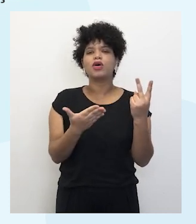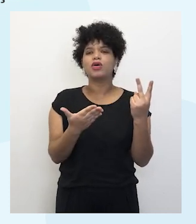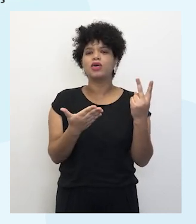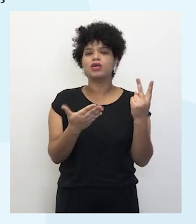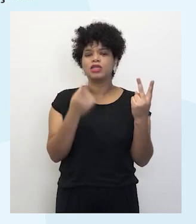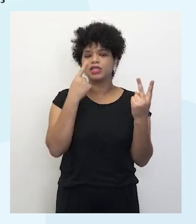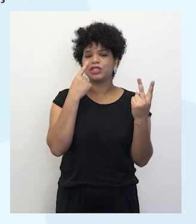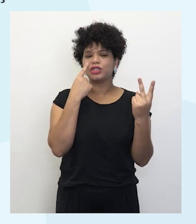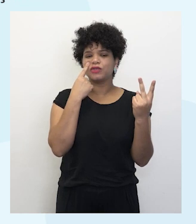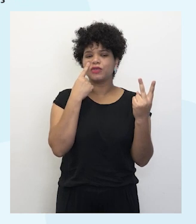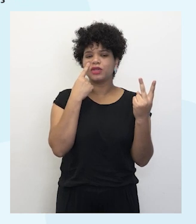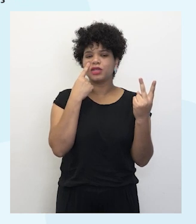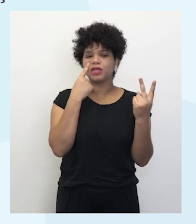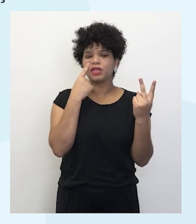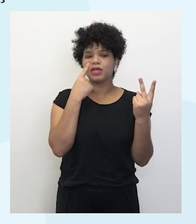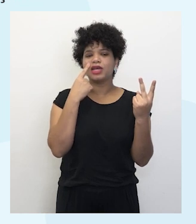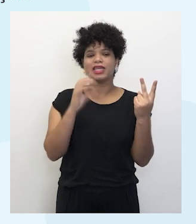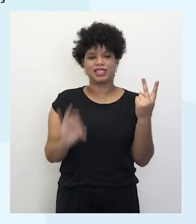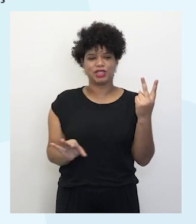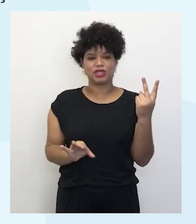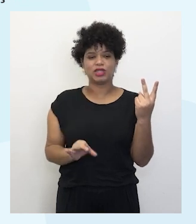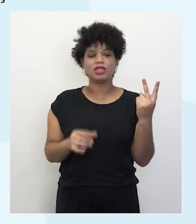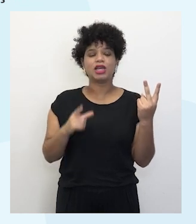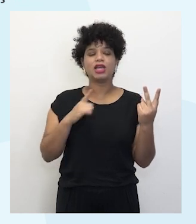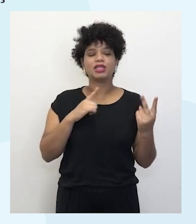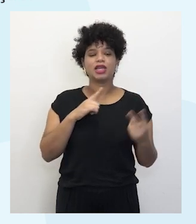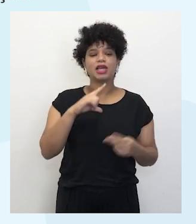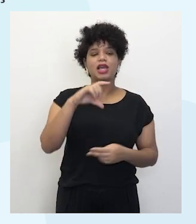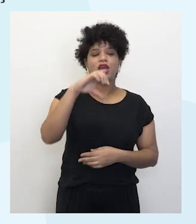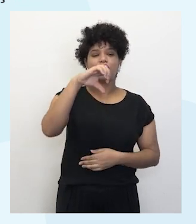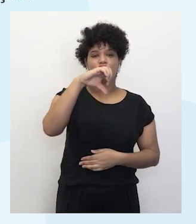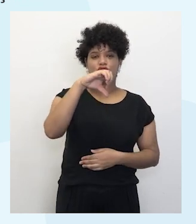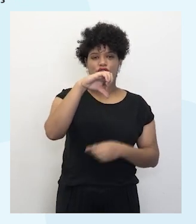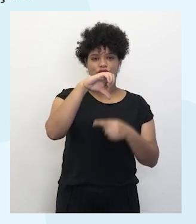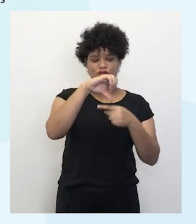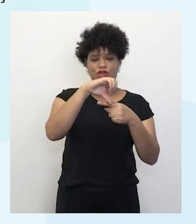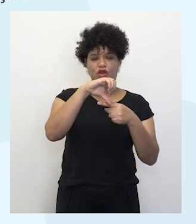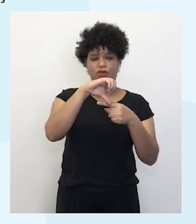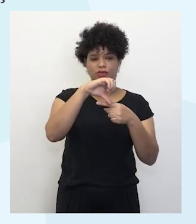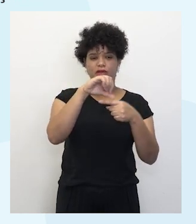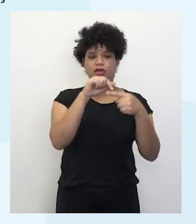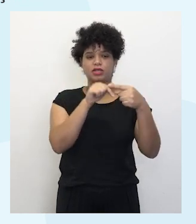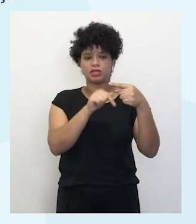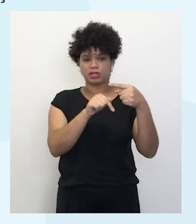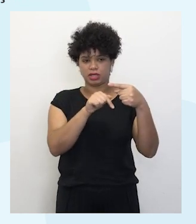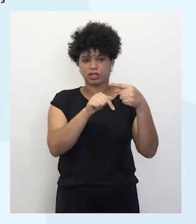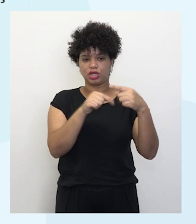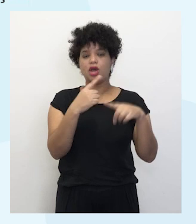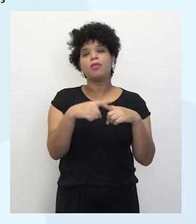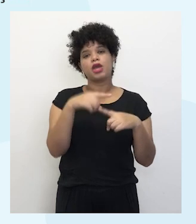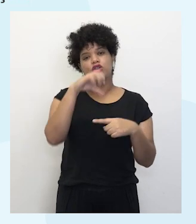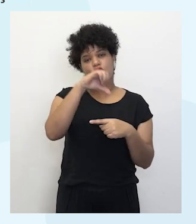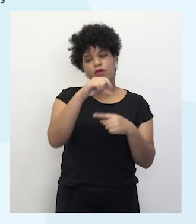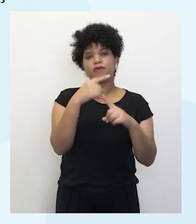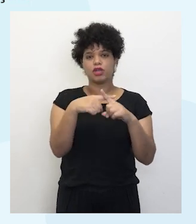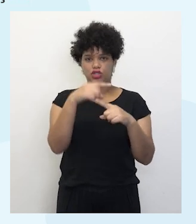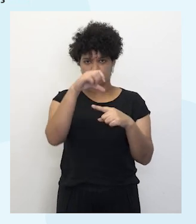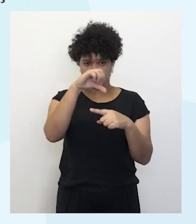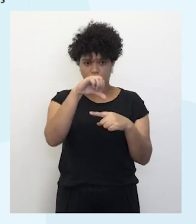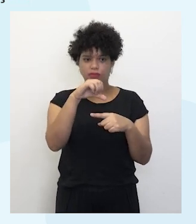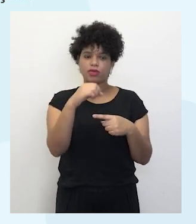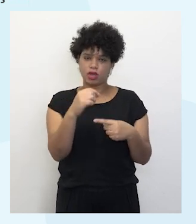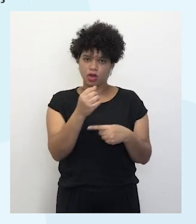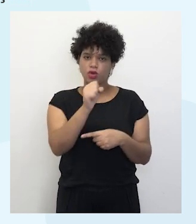deixa eu ver... Isso. Aí vai dar essa resposta aqui embaixo, porque 9 vezes 9, 81. 7